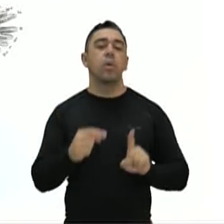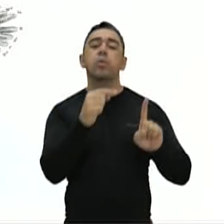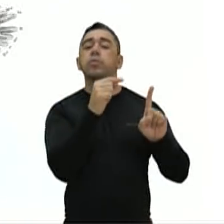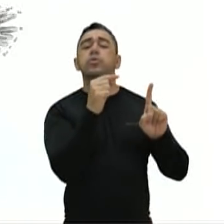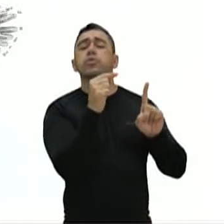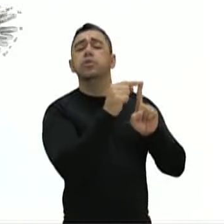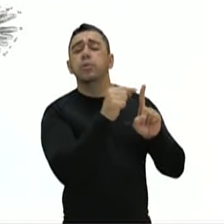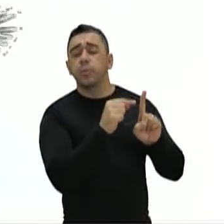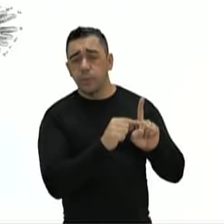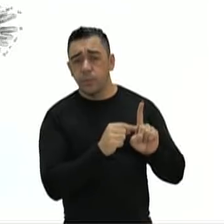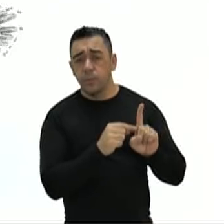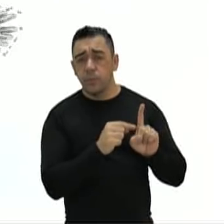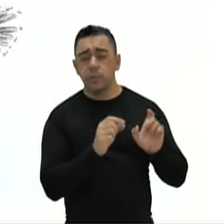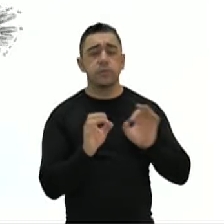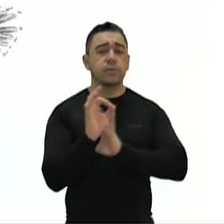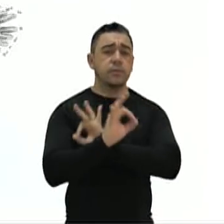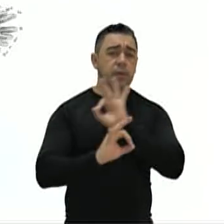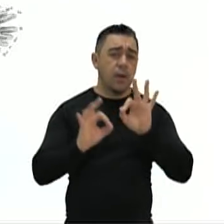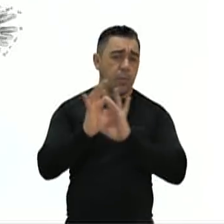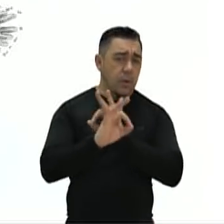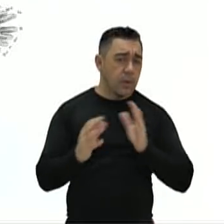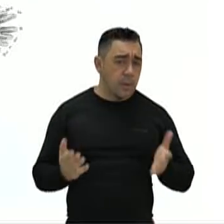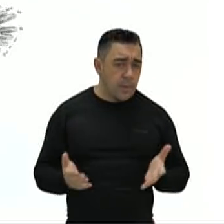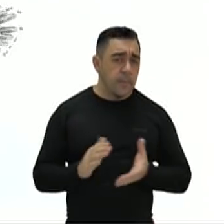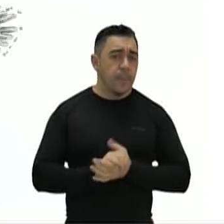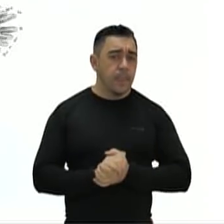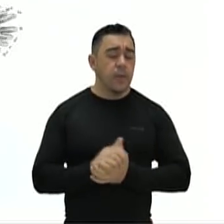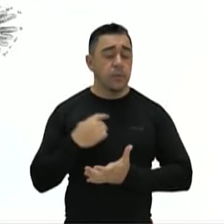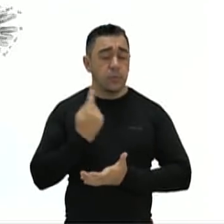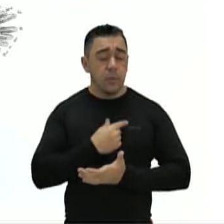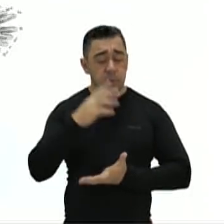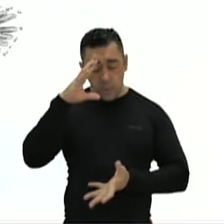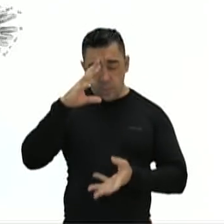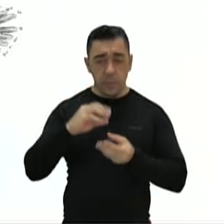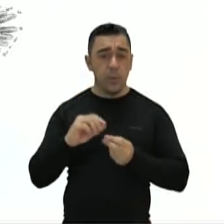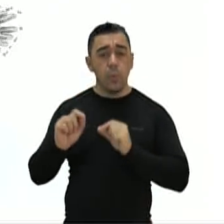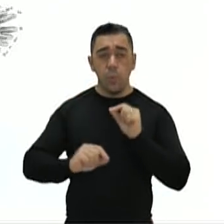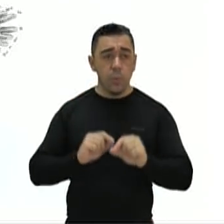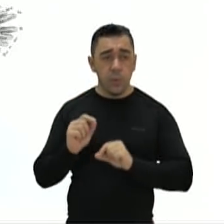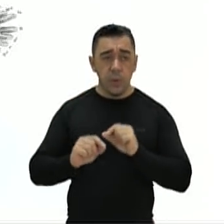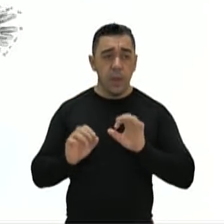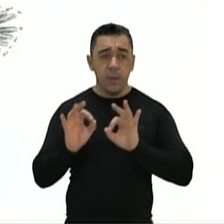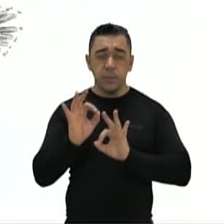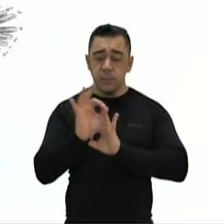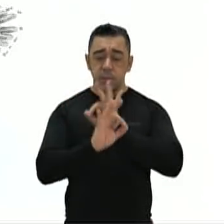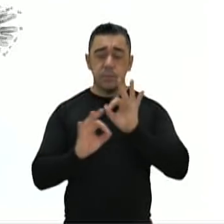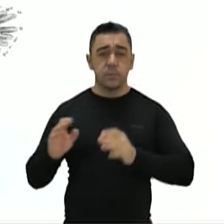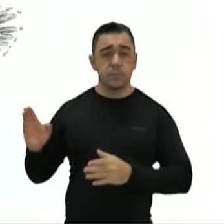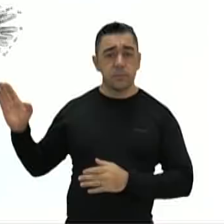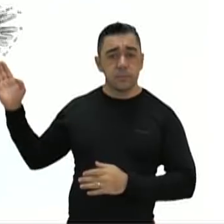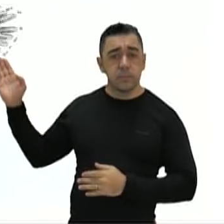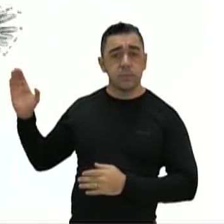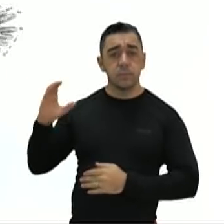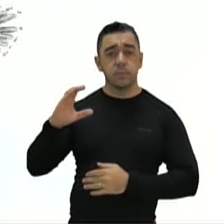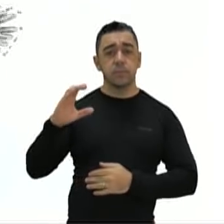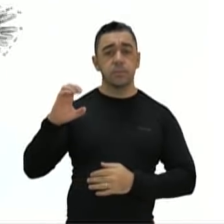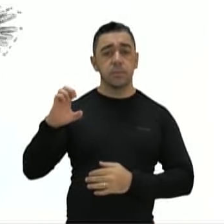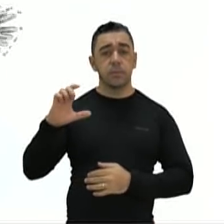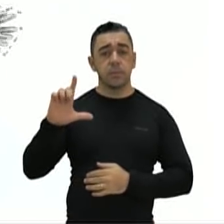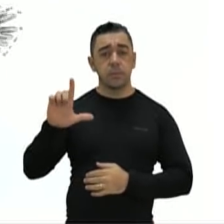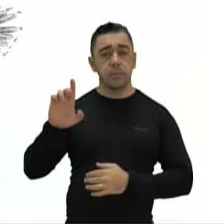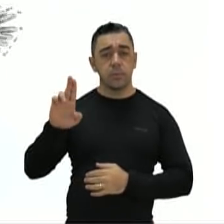todo e qualquer ser vivo é formado por célula, nós temos que entender o que é a célula. A célula, ela é a